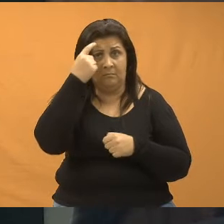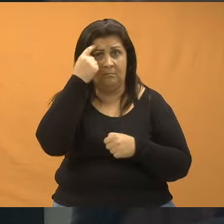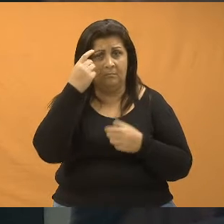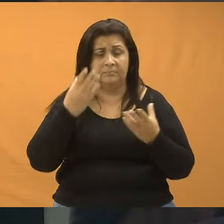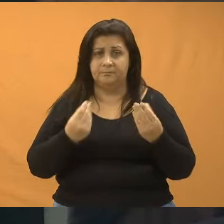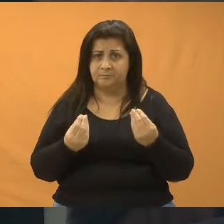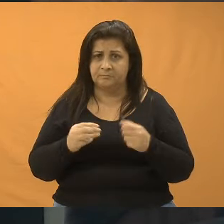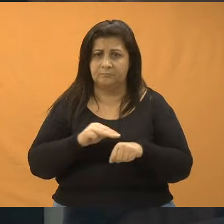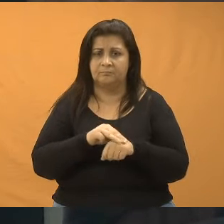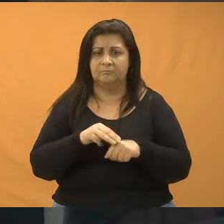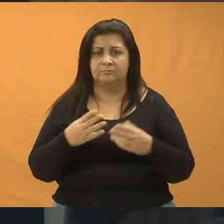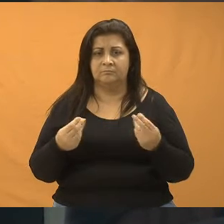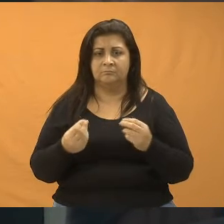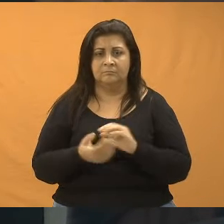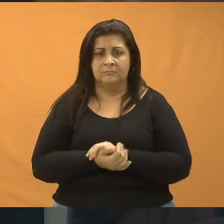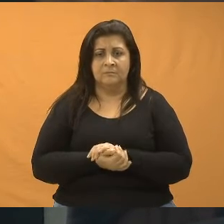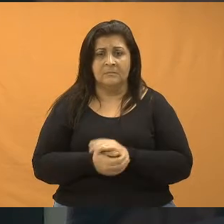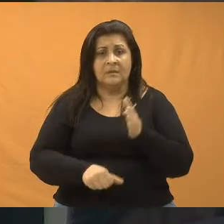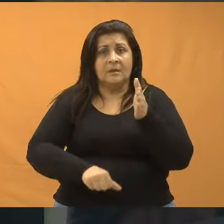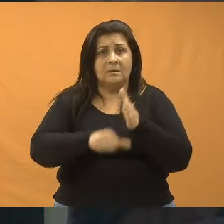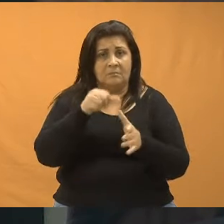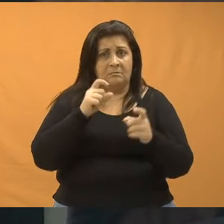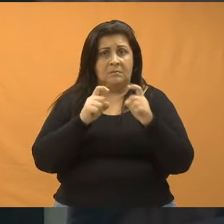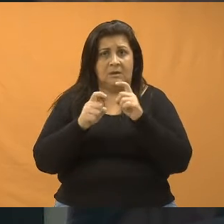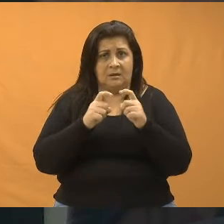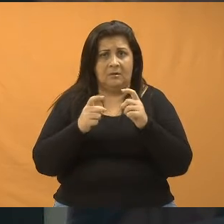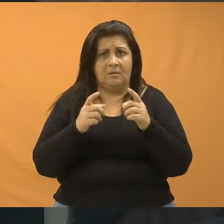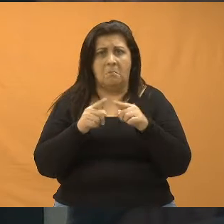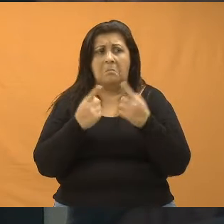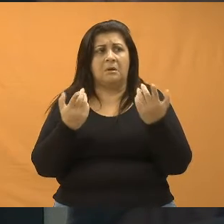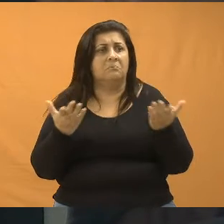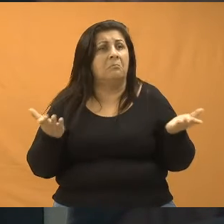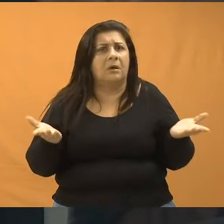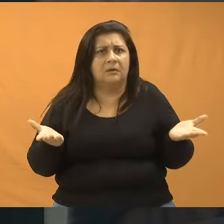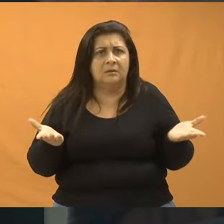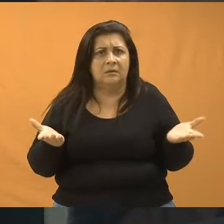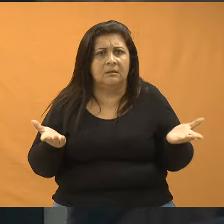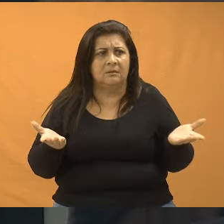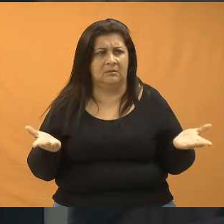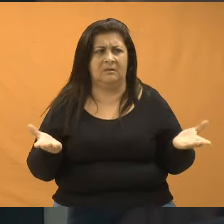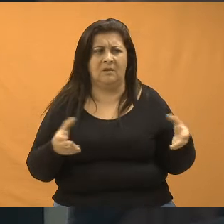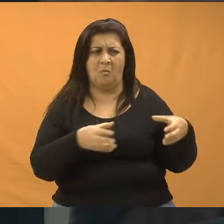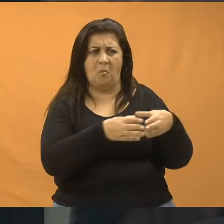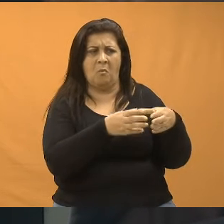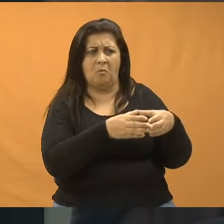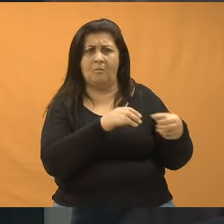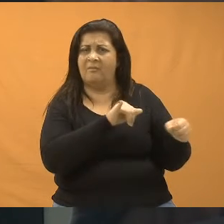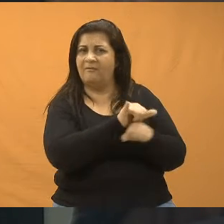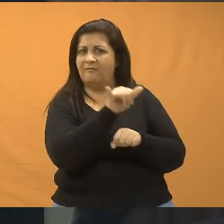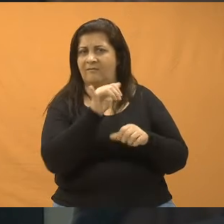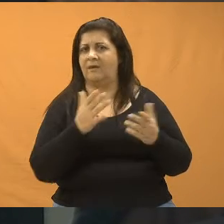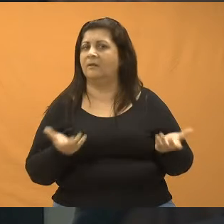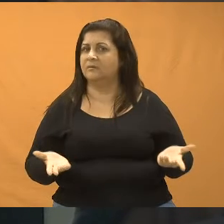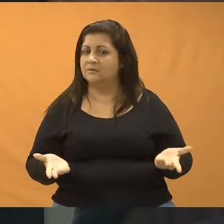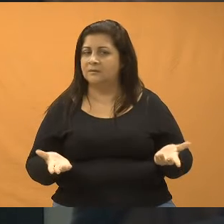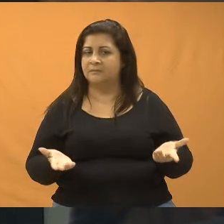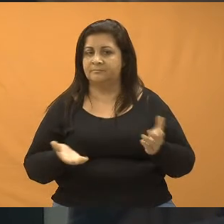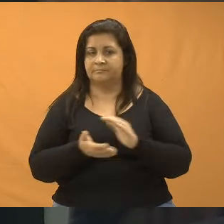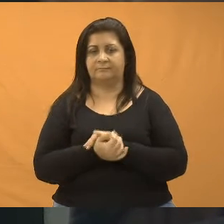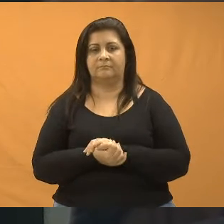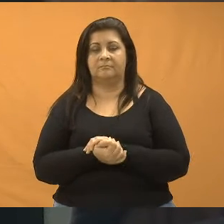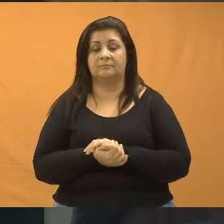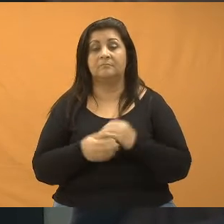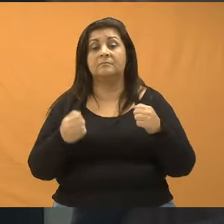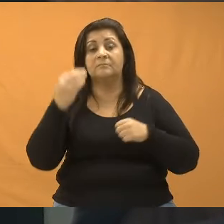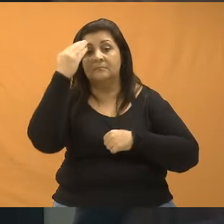discutir bastante, né? É a primeira, mas mesmo assim eu estou sentindo essa falta desses atores aqui.